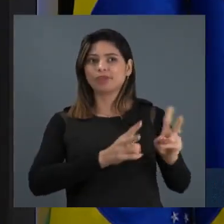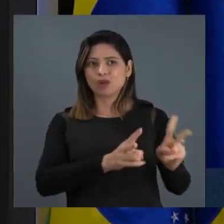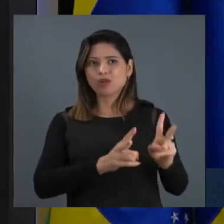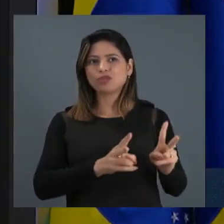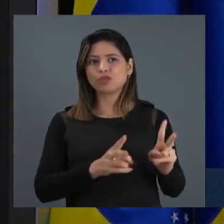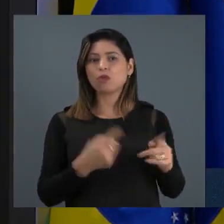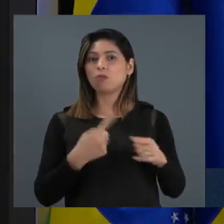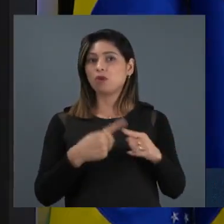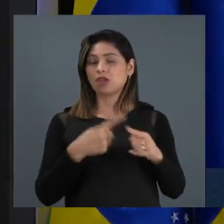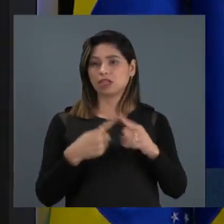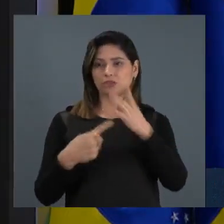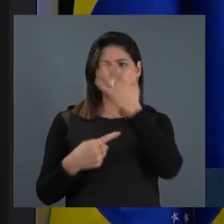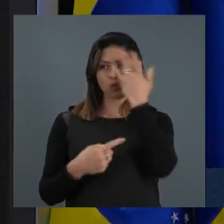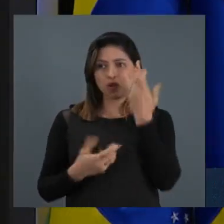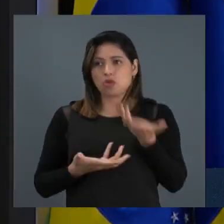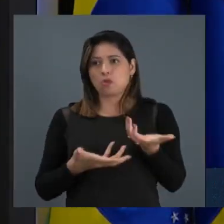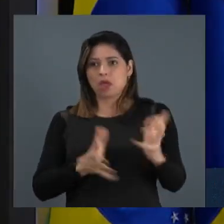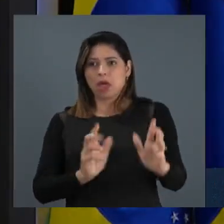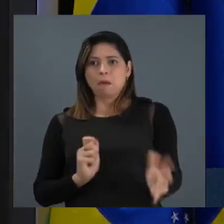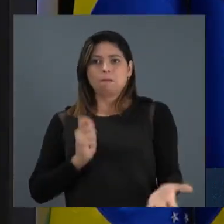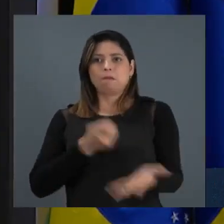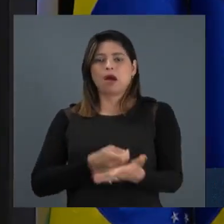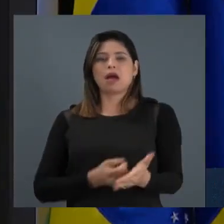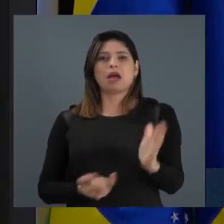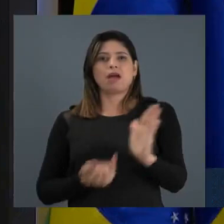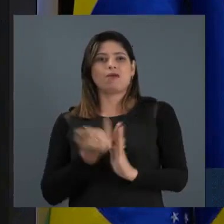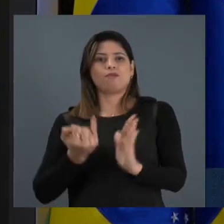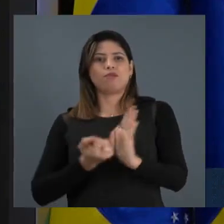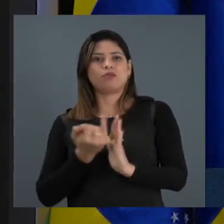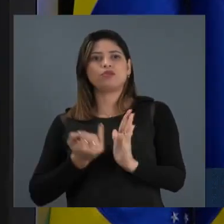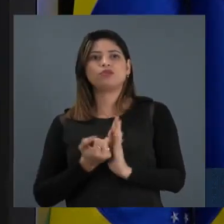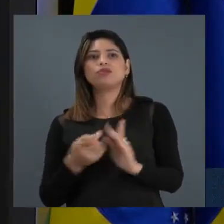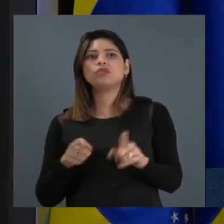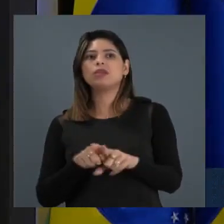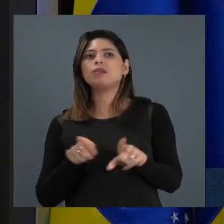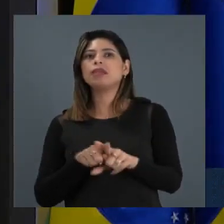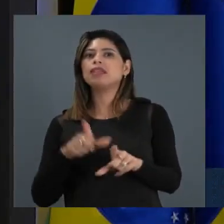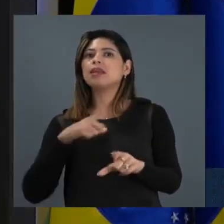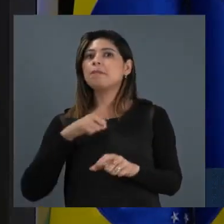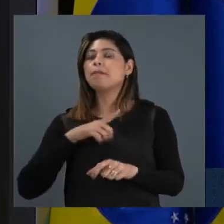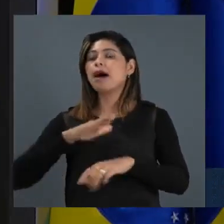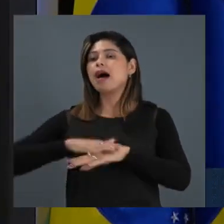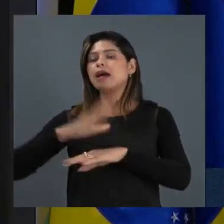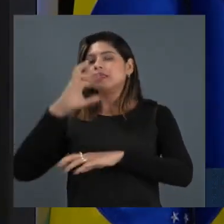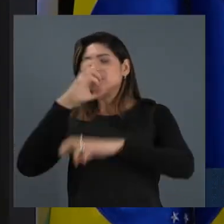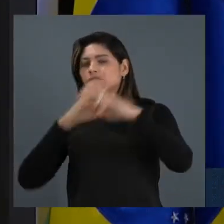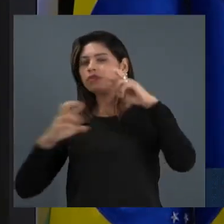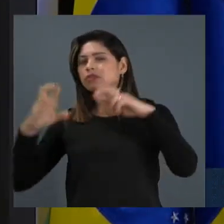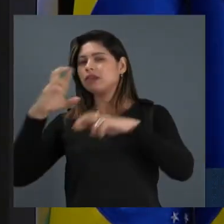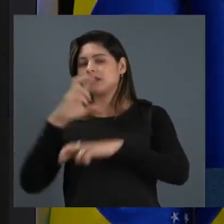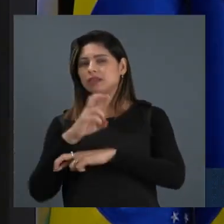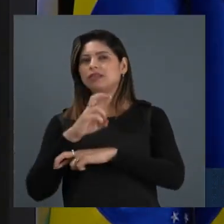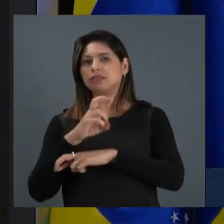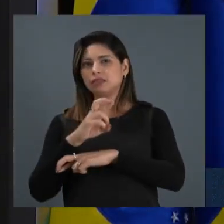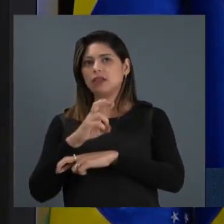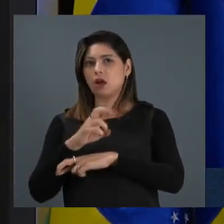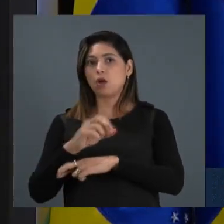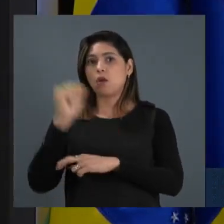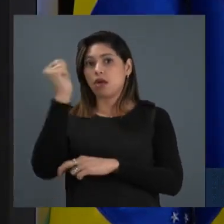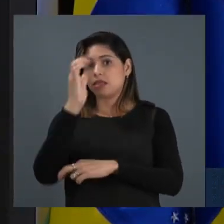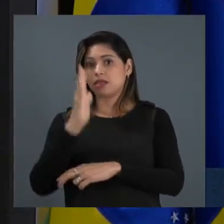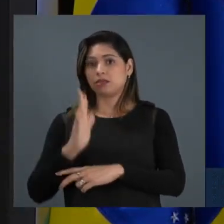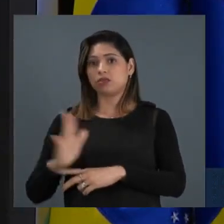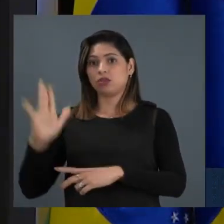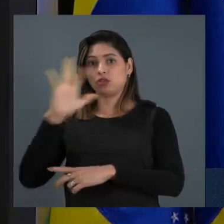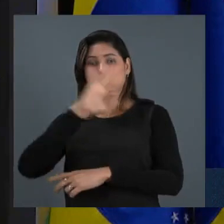nenhum imposto e não estar mais sujeito ao risco de severa fiscalização. A Federação Nacional dos Policiais